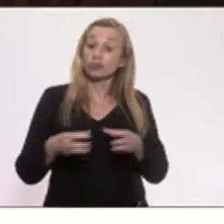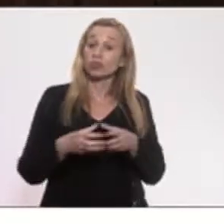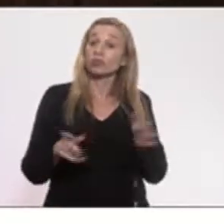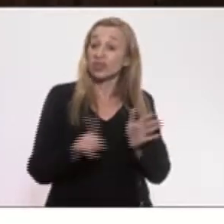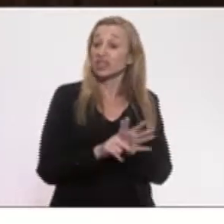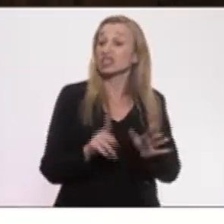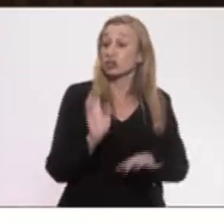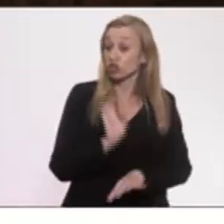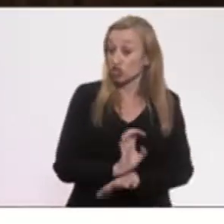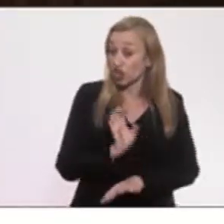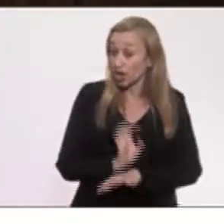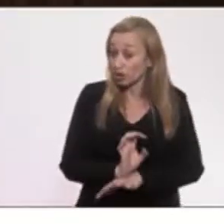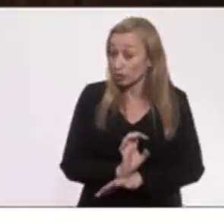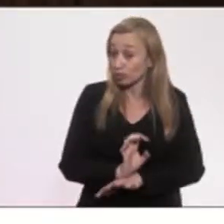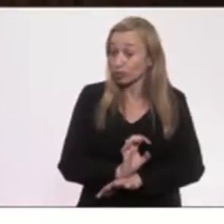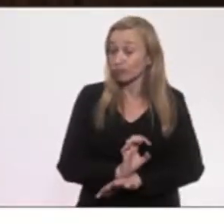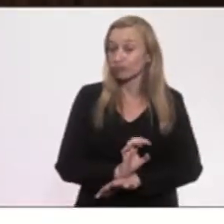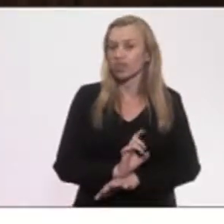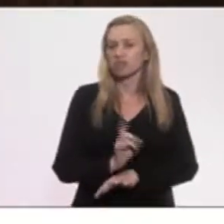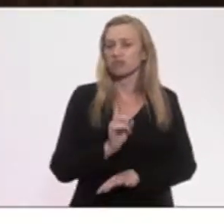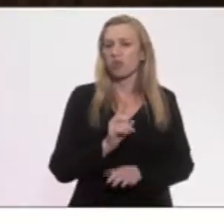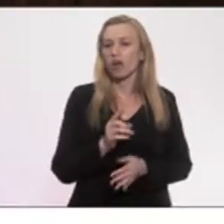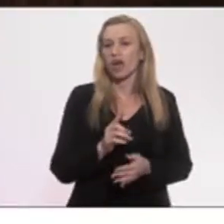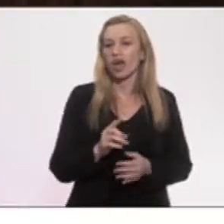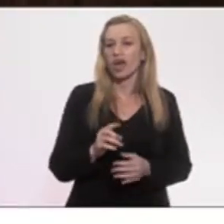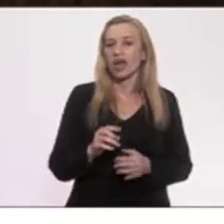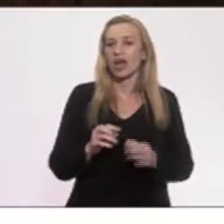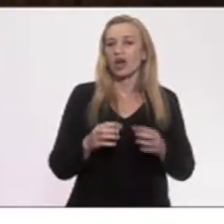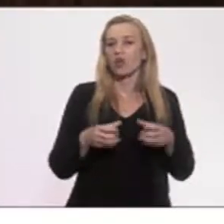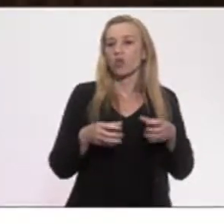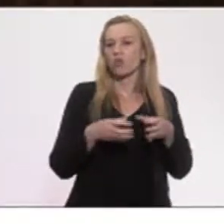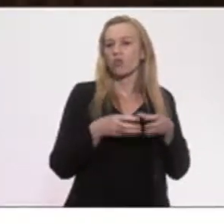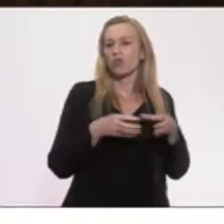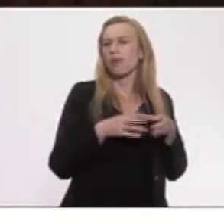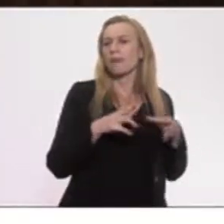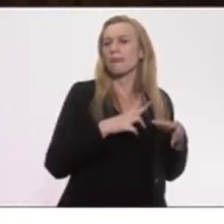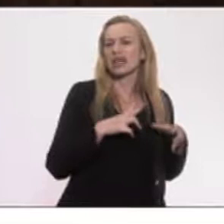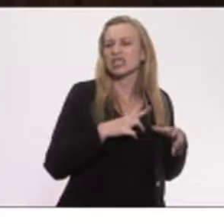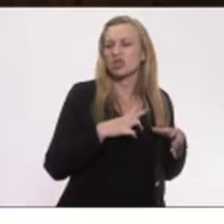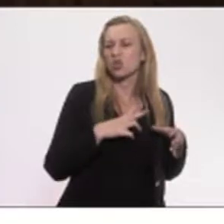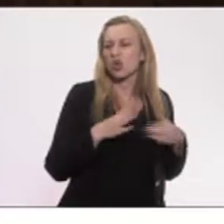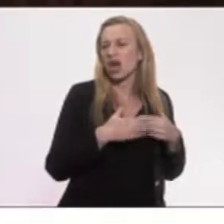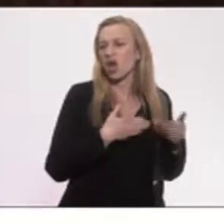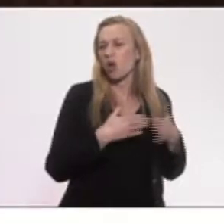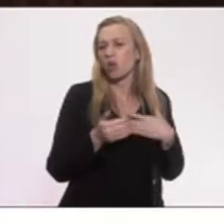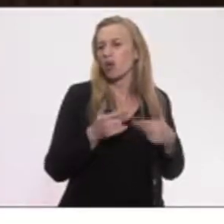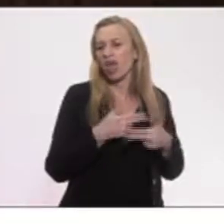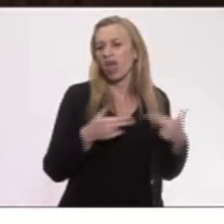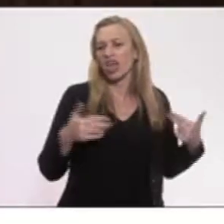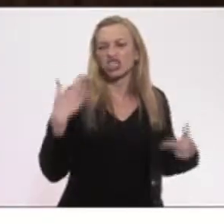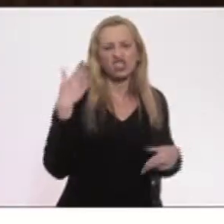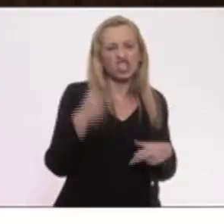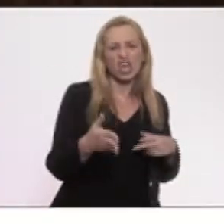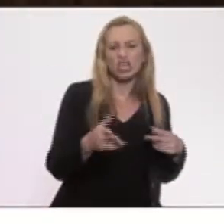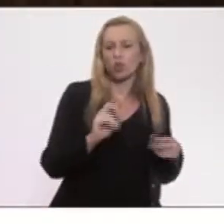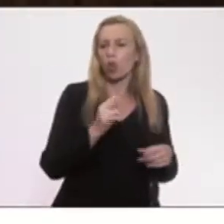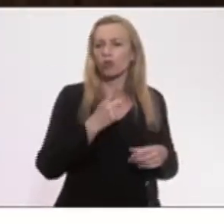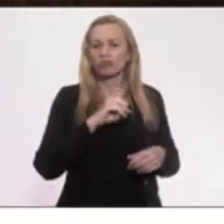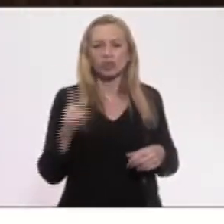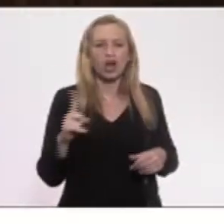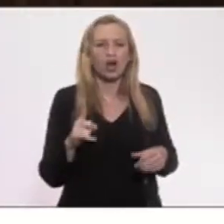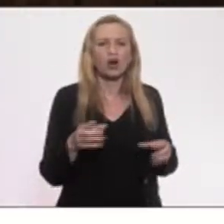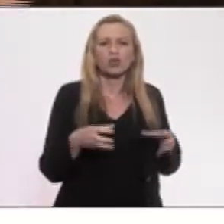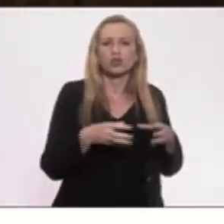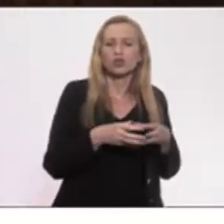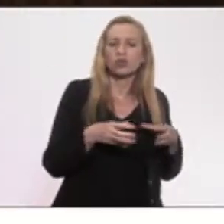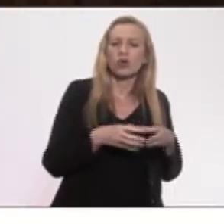o Conselho Estadual de Educação não é uma repartição pública qualquer, não é um órgão da administração direta ou indireta, não é um departamento,